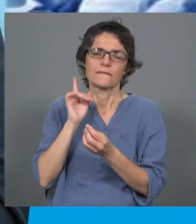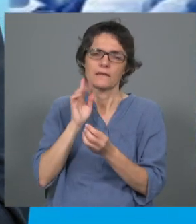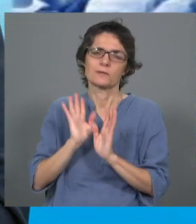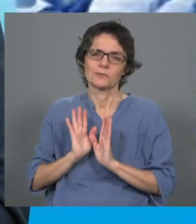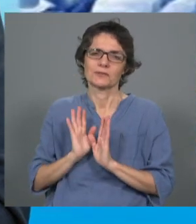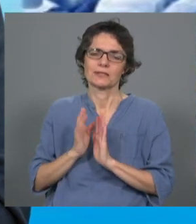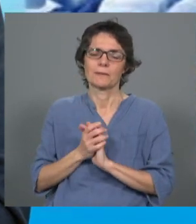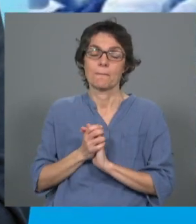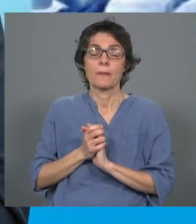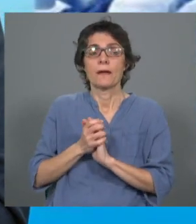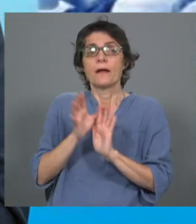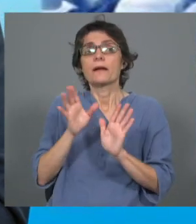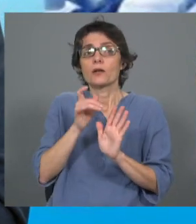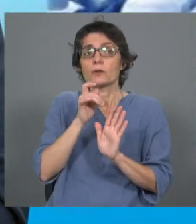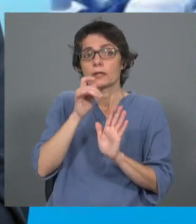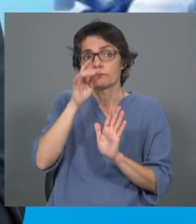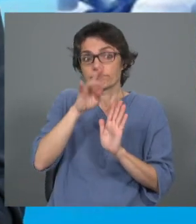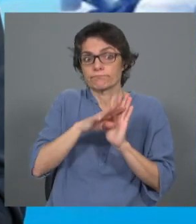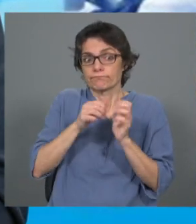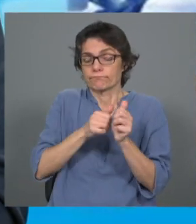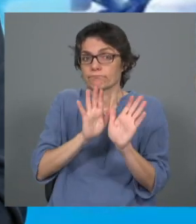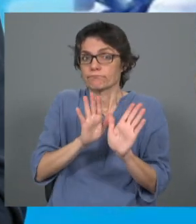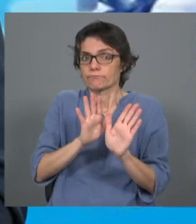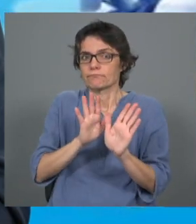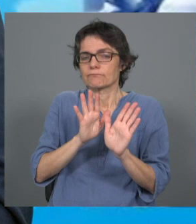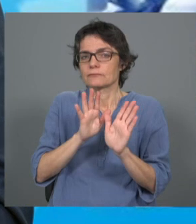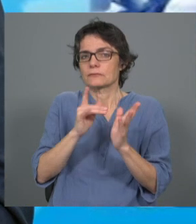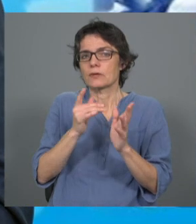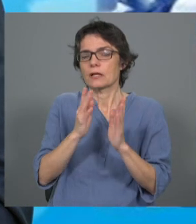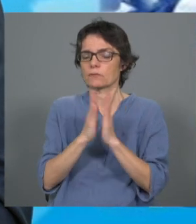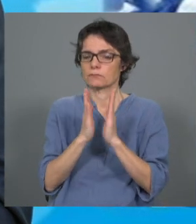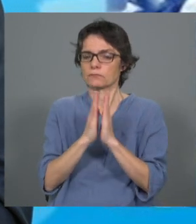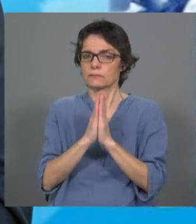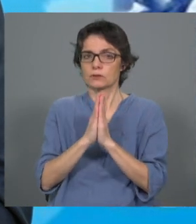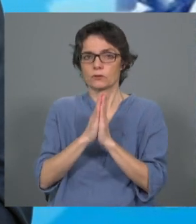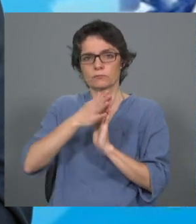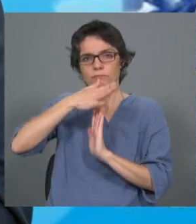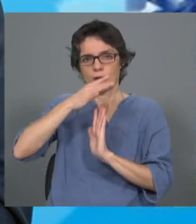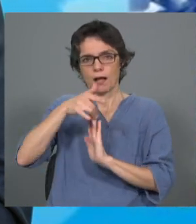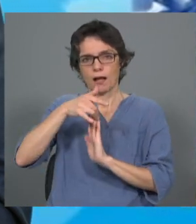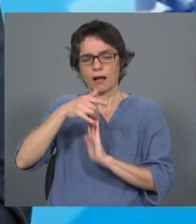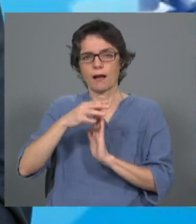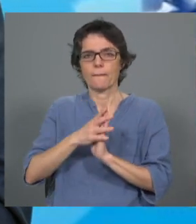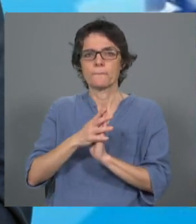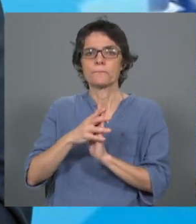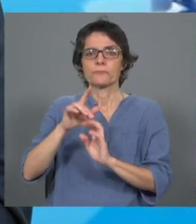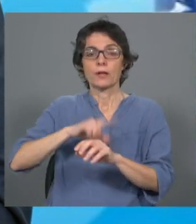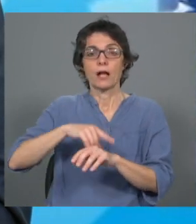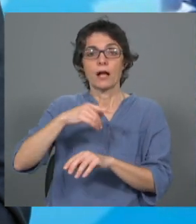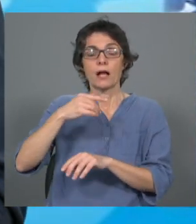Teremos algumas condicionantes, claro. O que vamos fazer é a celebração da Eucaristia no altar do recinto, às 11